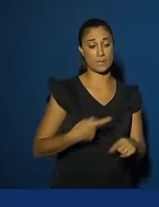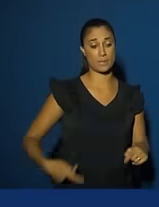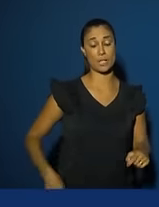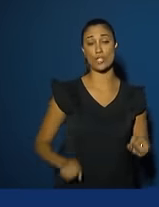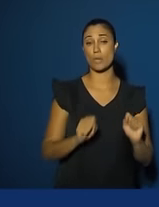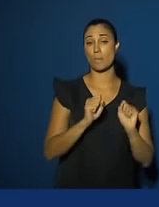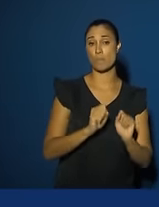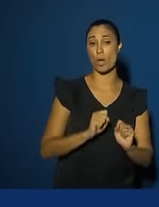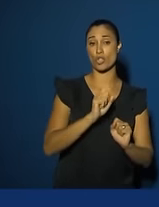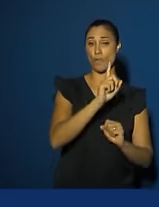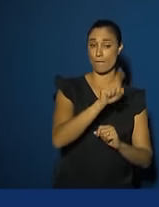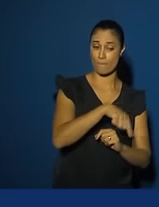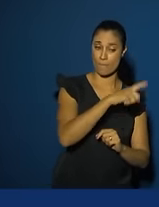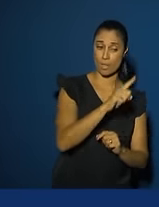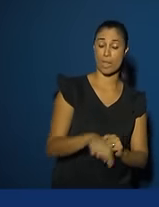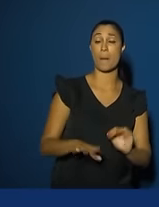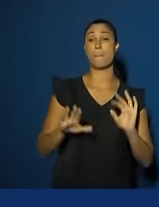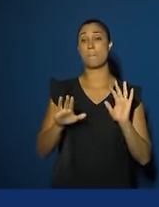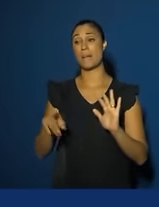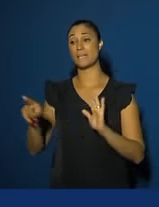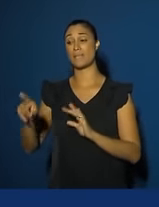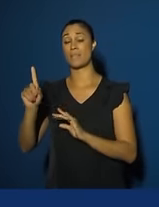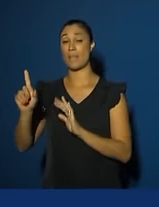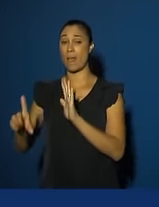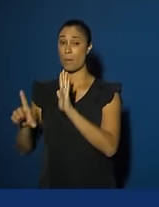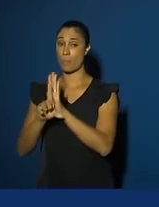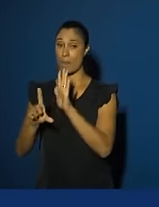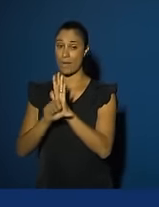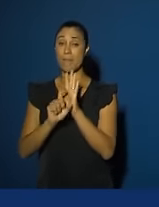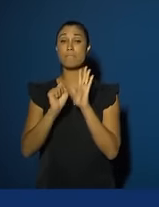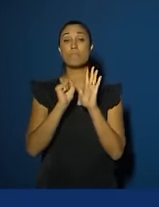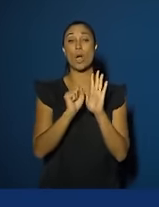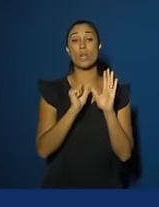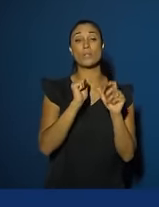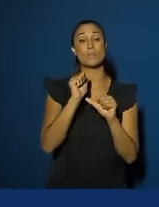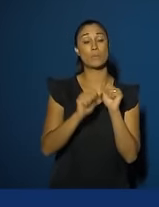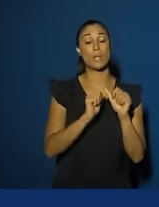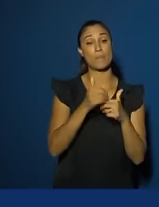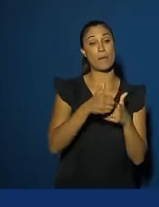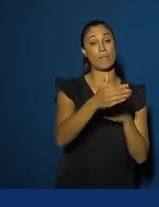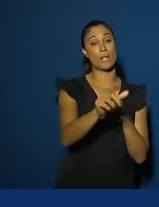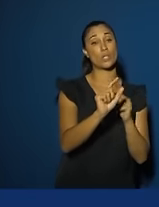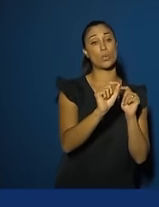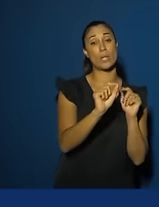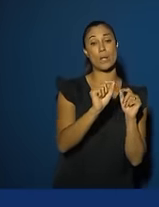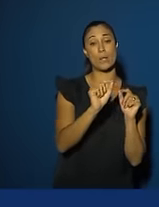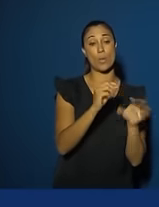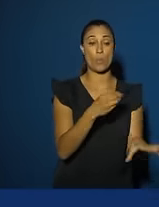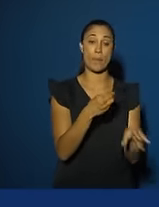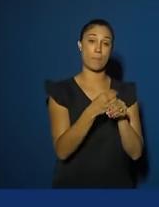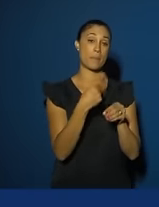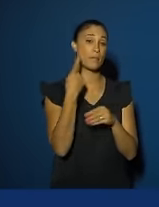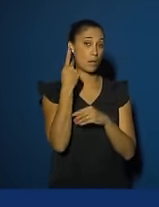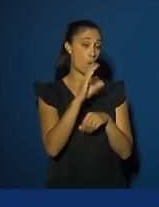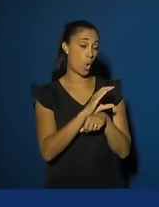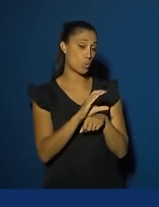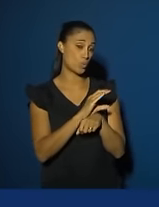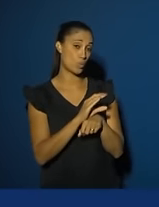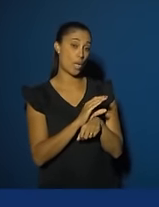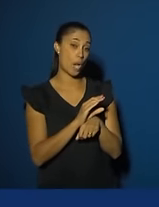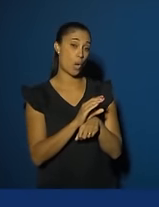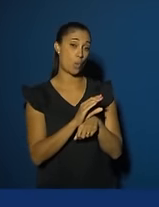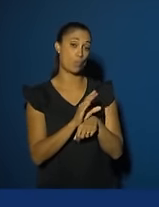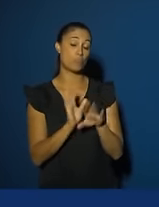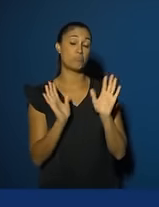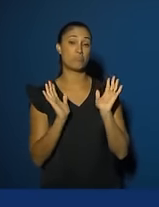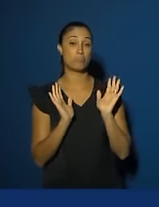mas o veto pode ser derrubado uma lei pode se tornar ali pra frente uma Emenda Constitucional que não passa por